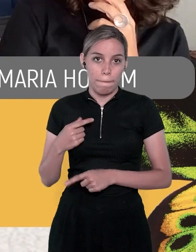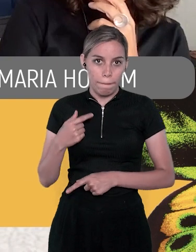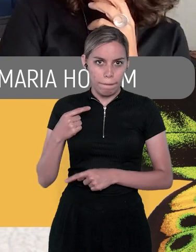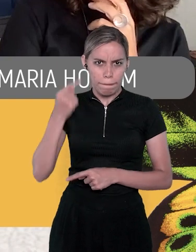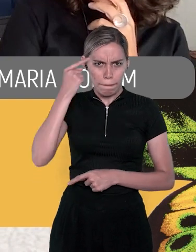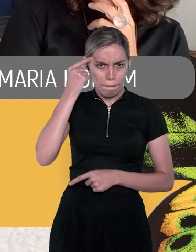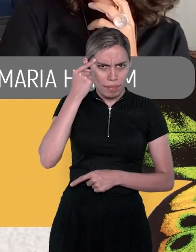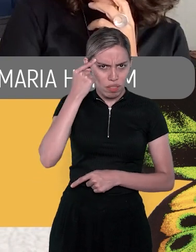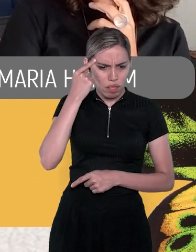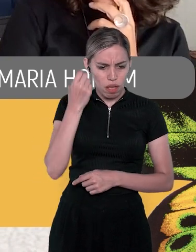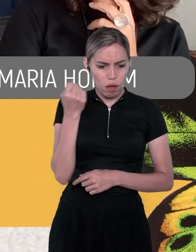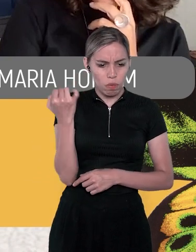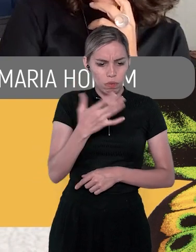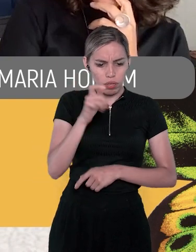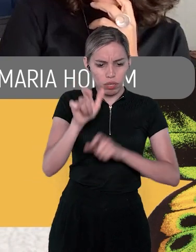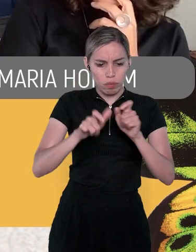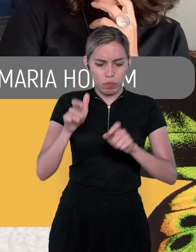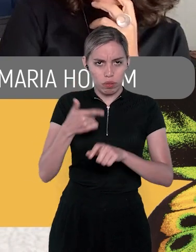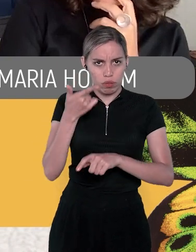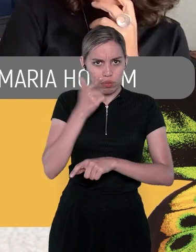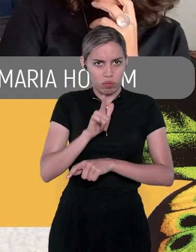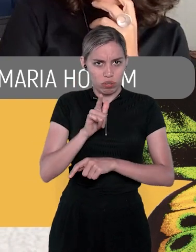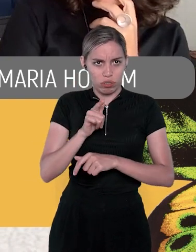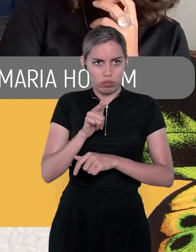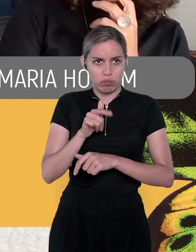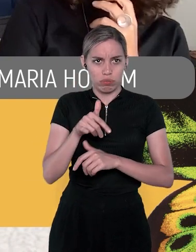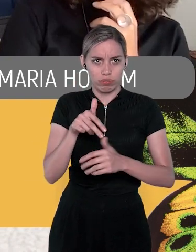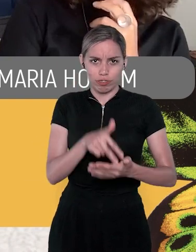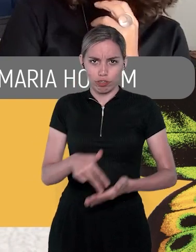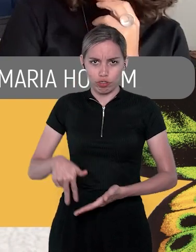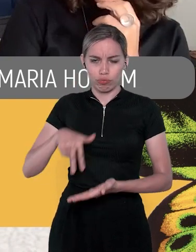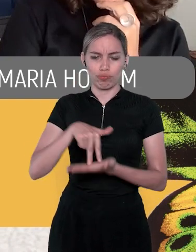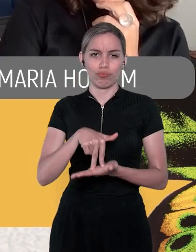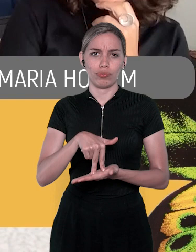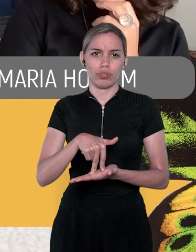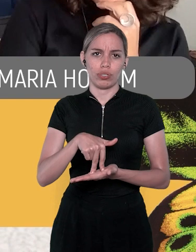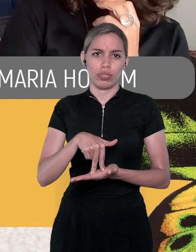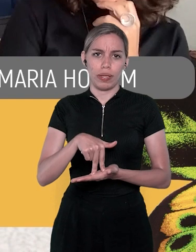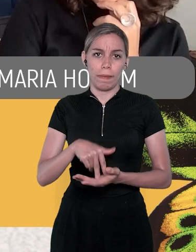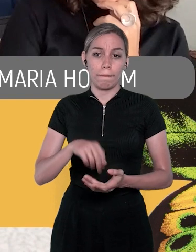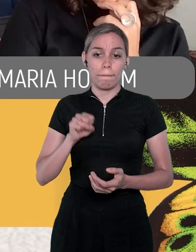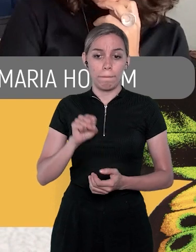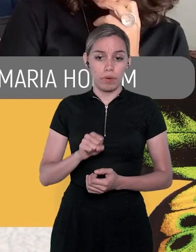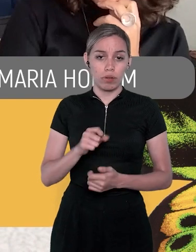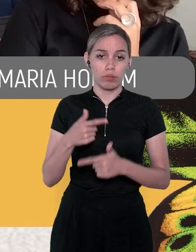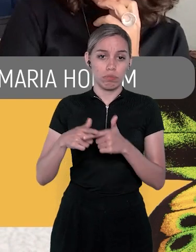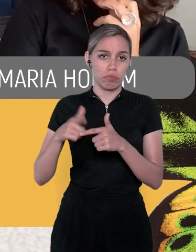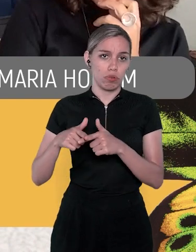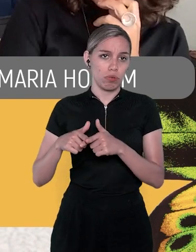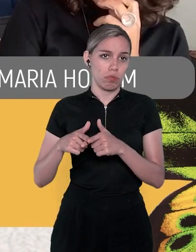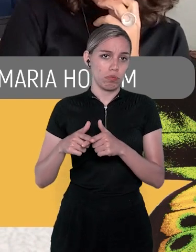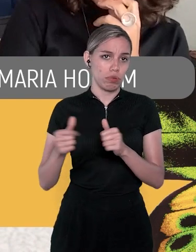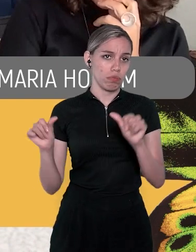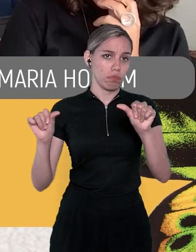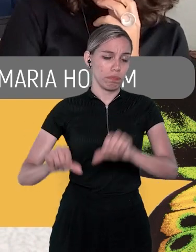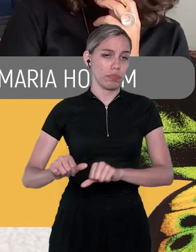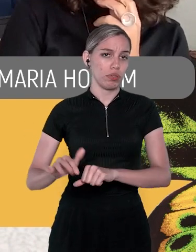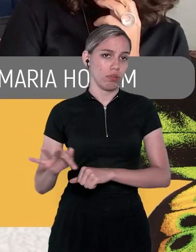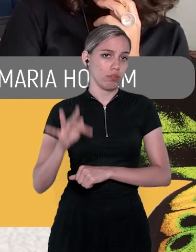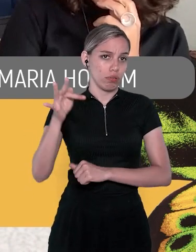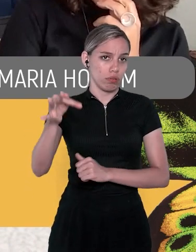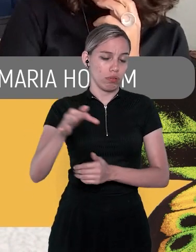que sofreram isso e não conseguiram superar? E isso vai se transformar num problema mais grave para frente, né?